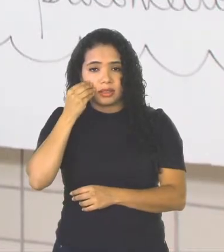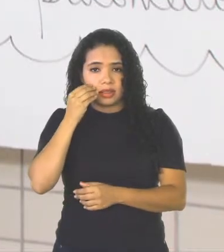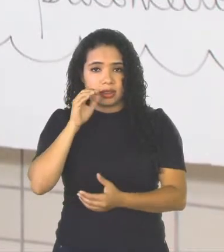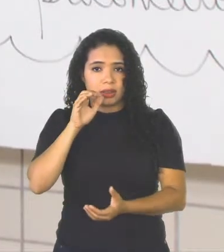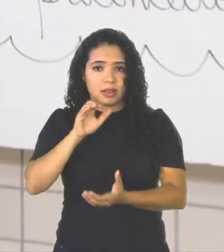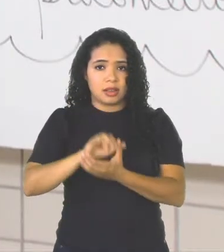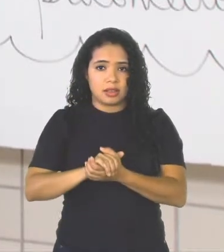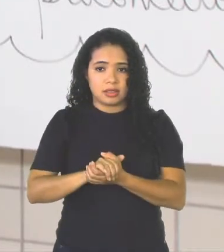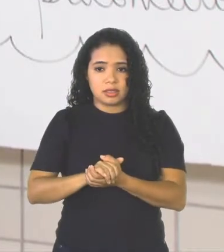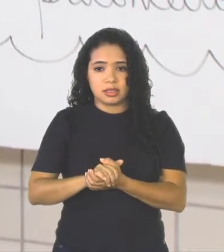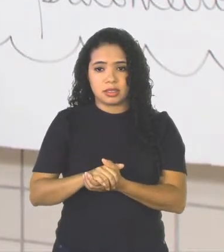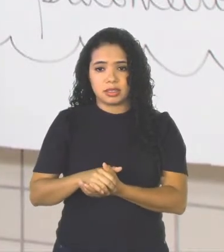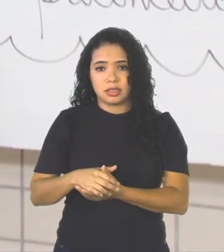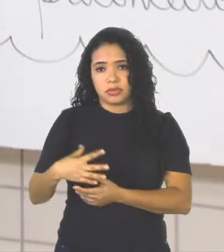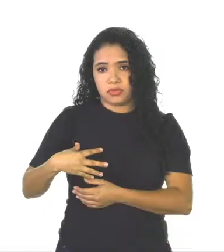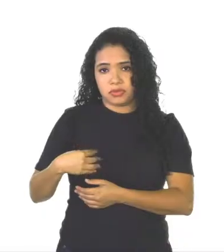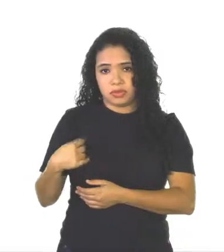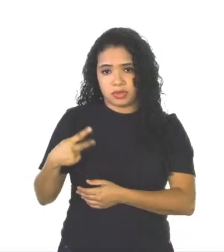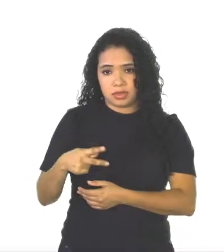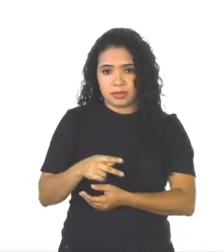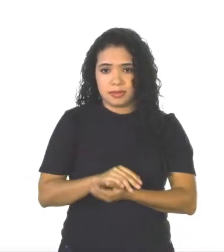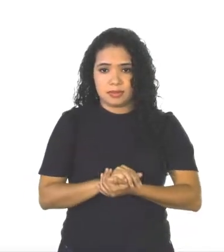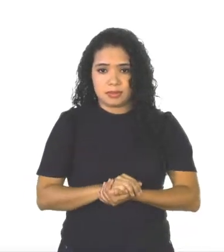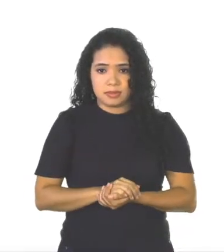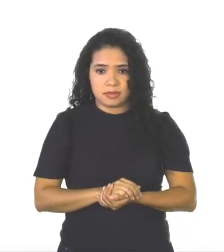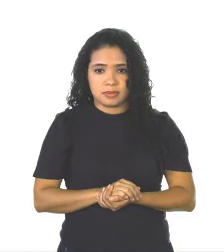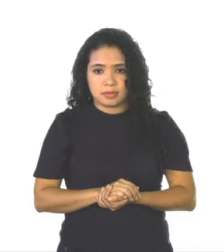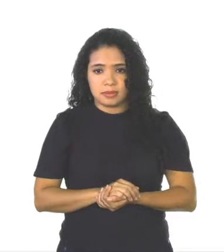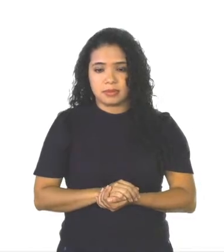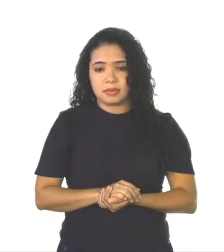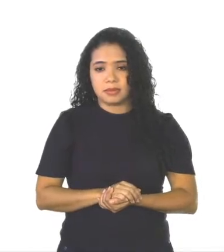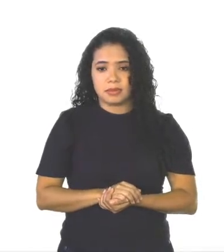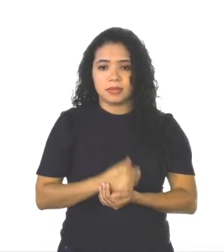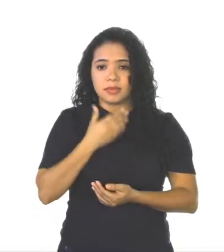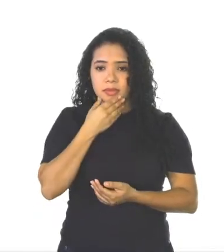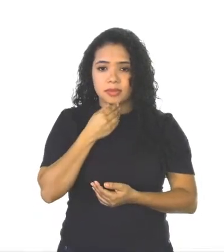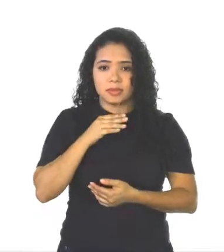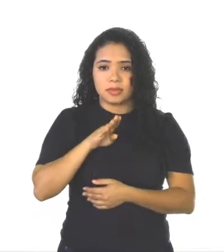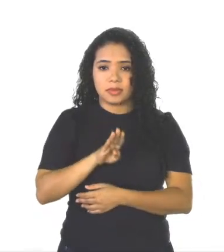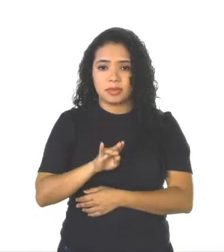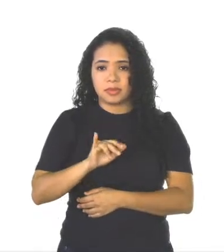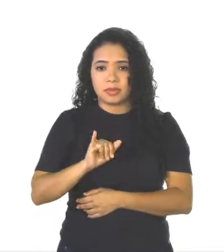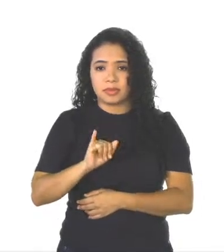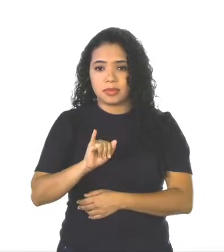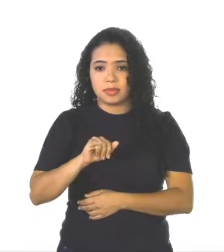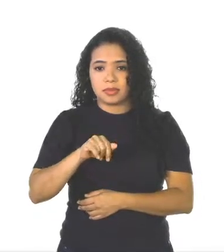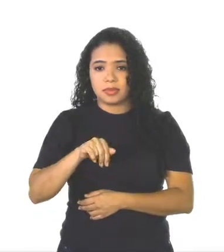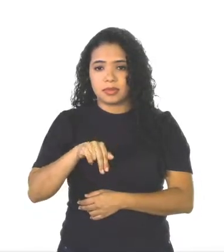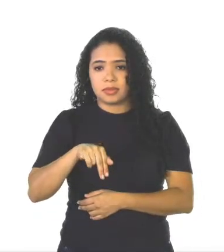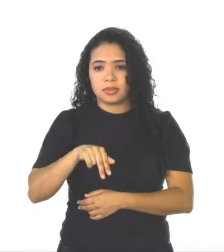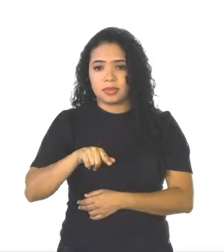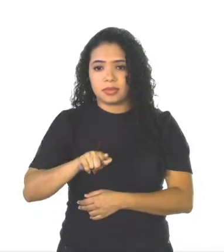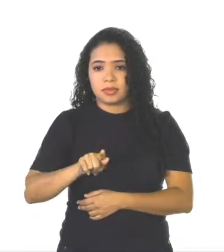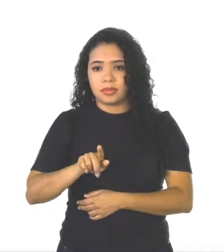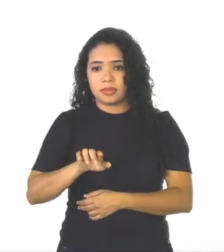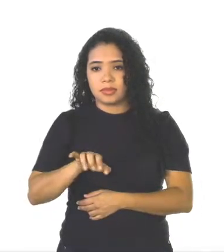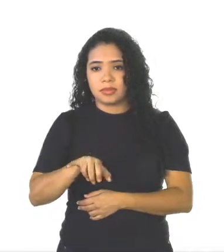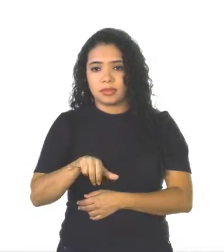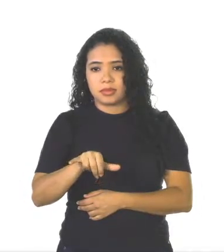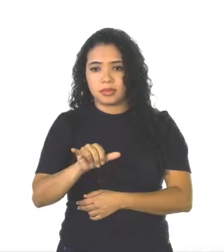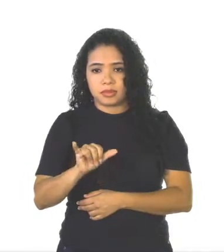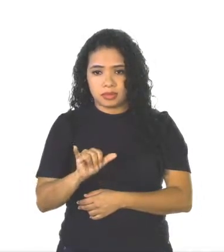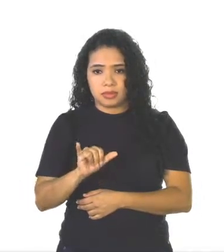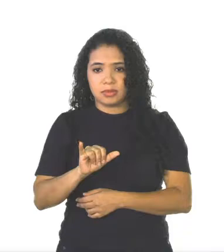né, 2 delas com eles. Mr. Bingley se aproxima de Jane e vai contra a opinião da